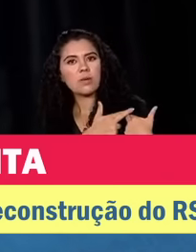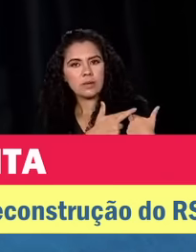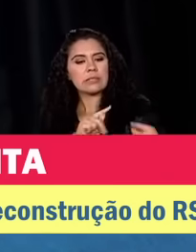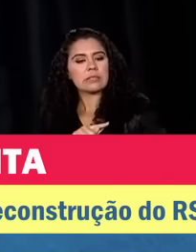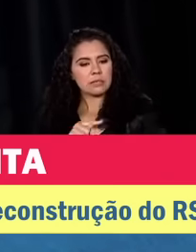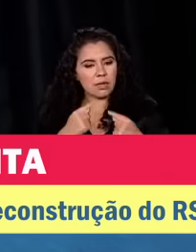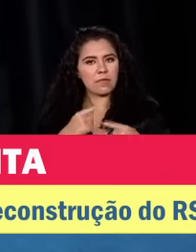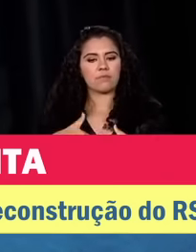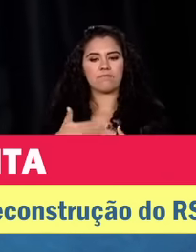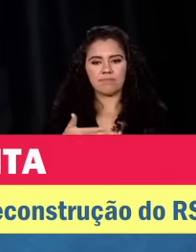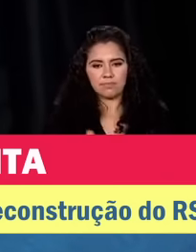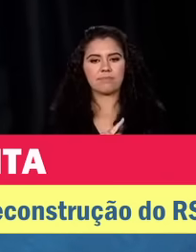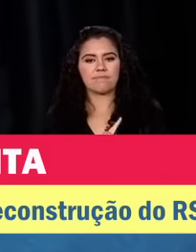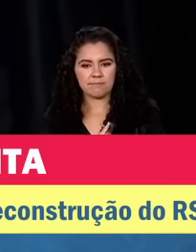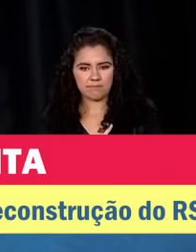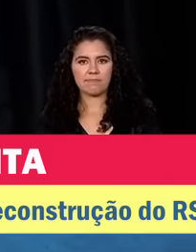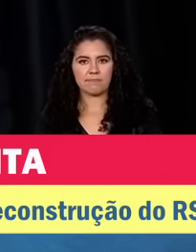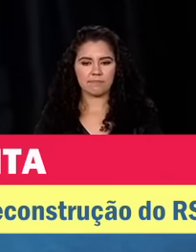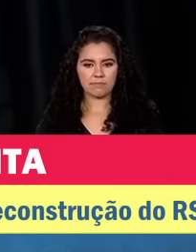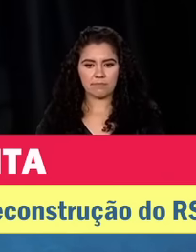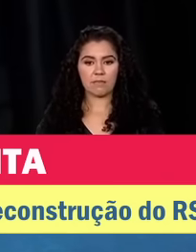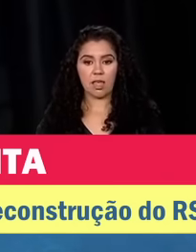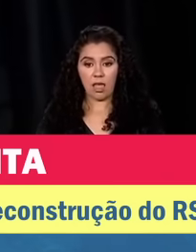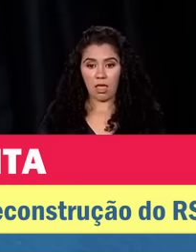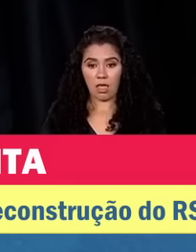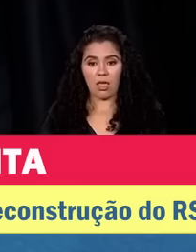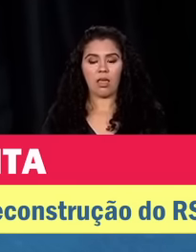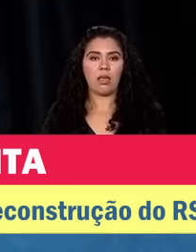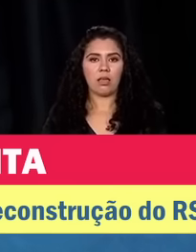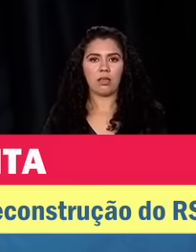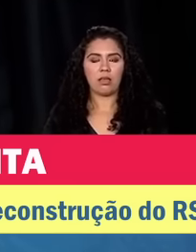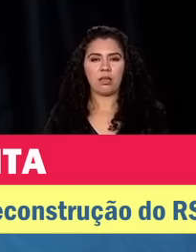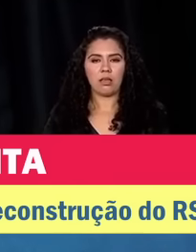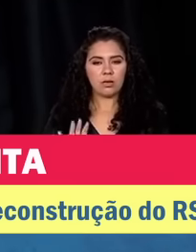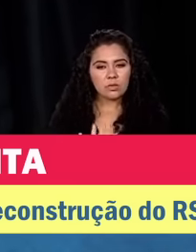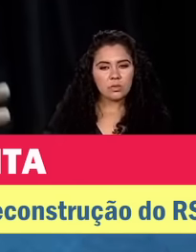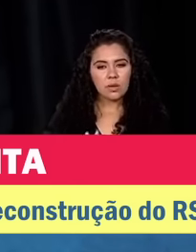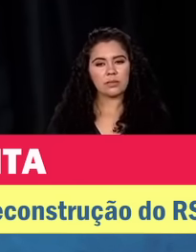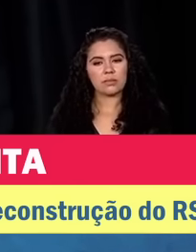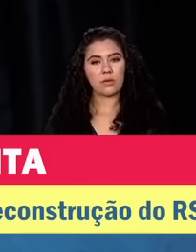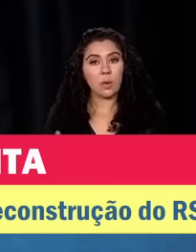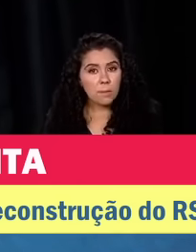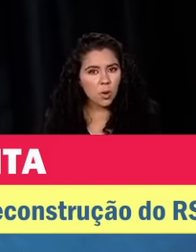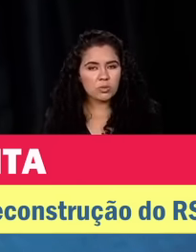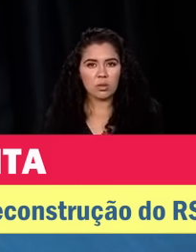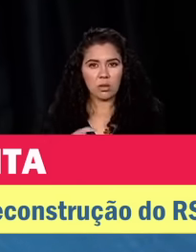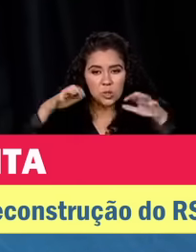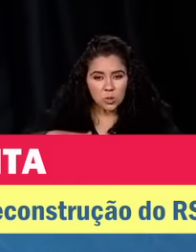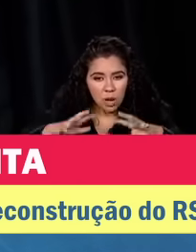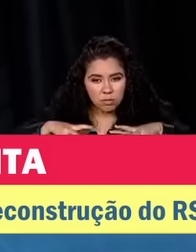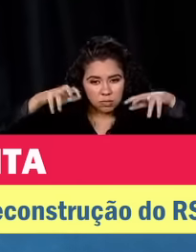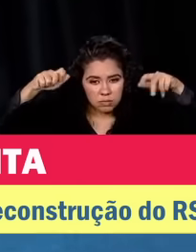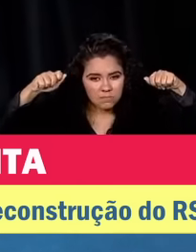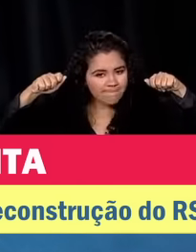que nós temos pela frente. É um fenômeno que ainda não está concluído. Temos